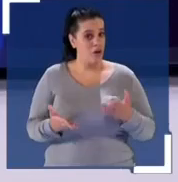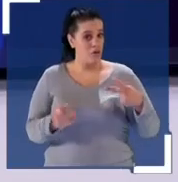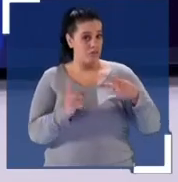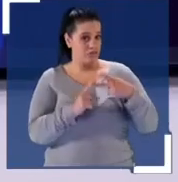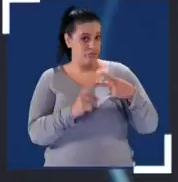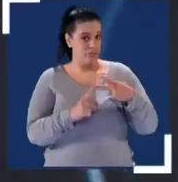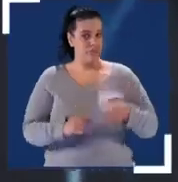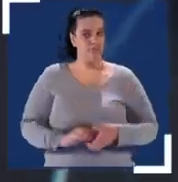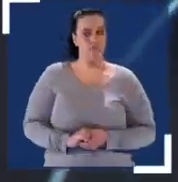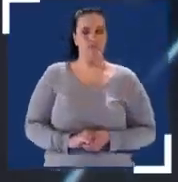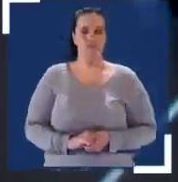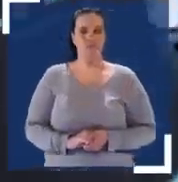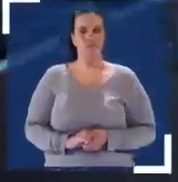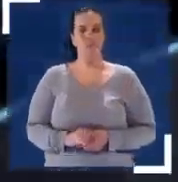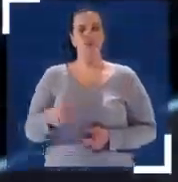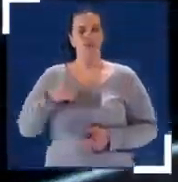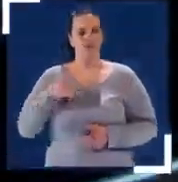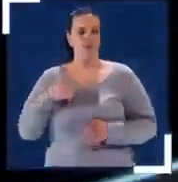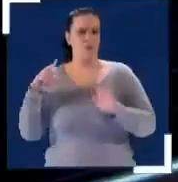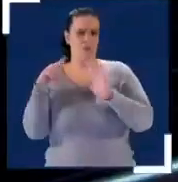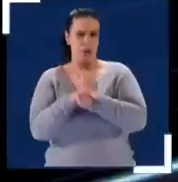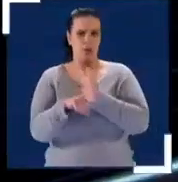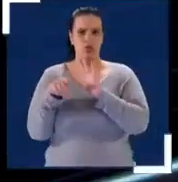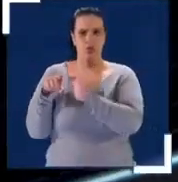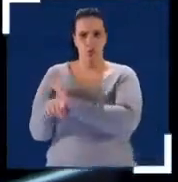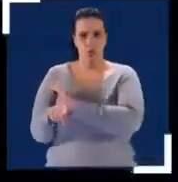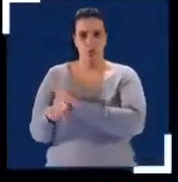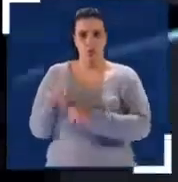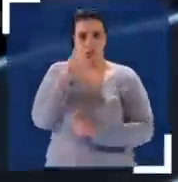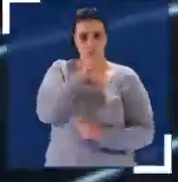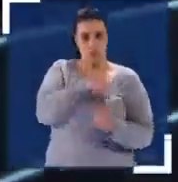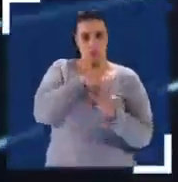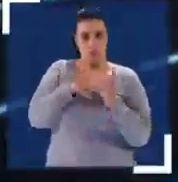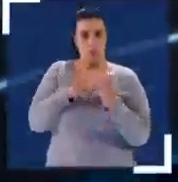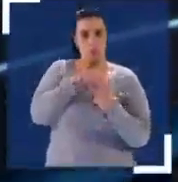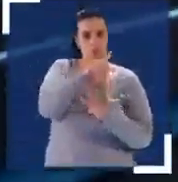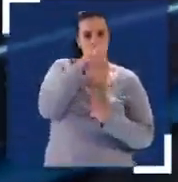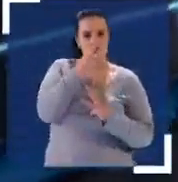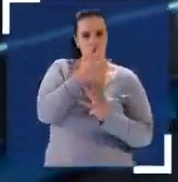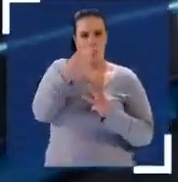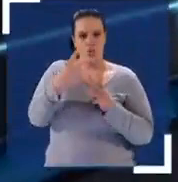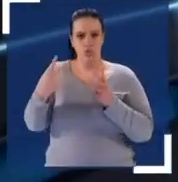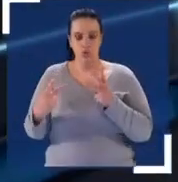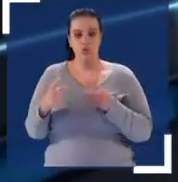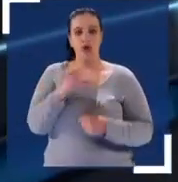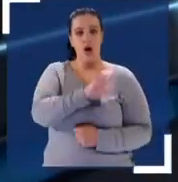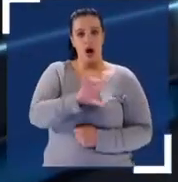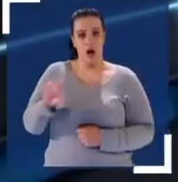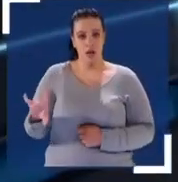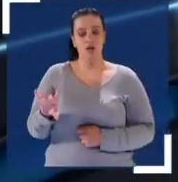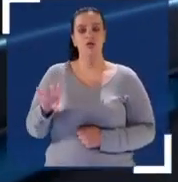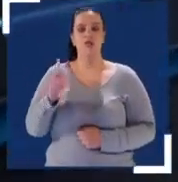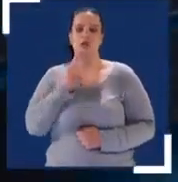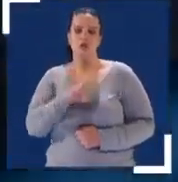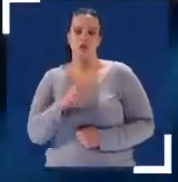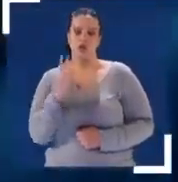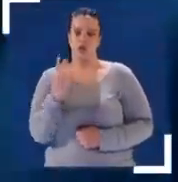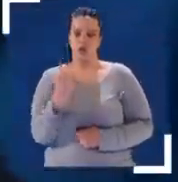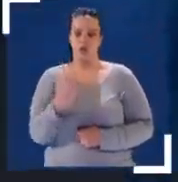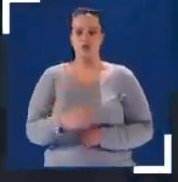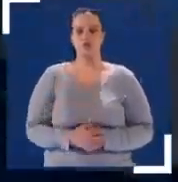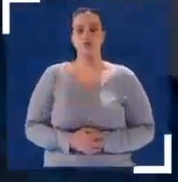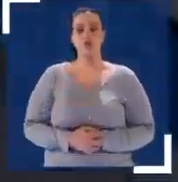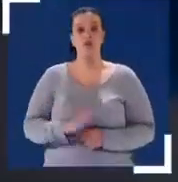bloco. São duas perguntas para cada jornalista e cada candidato responderá três vezes. Depois